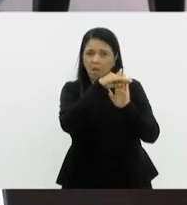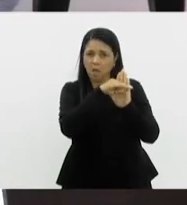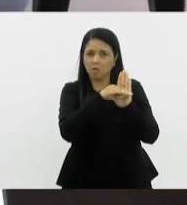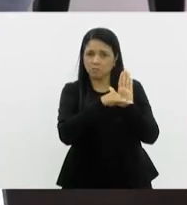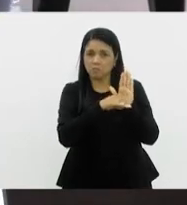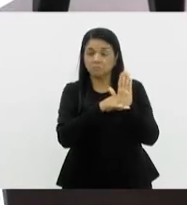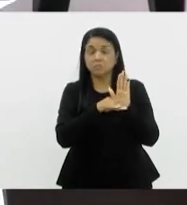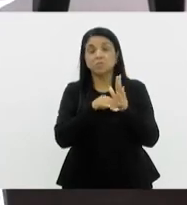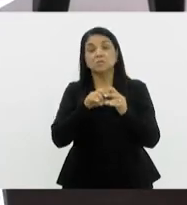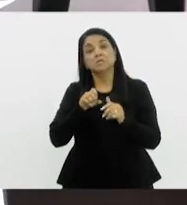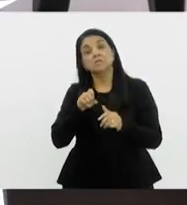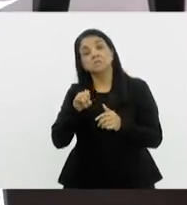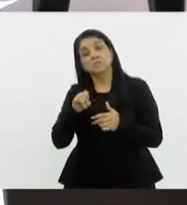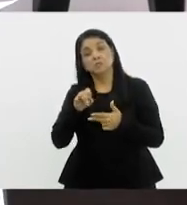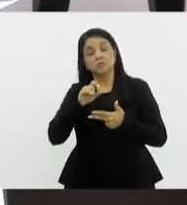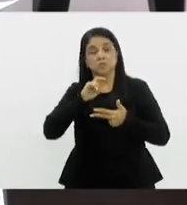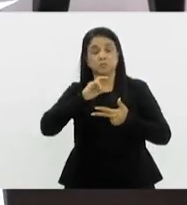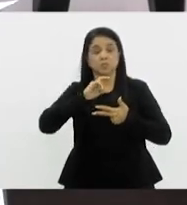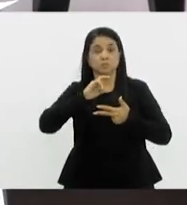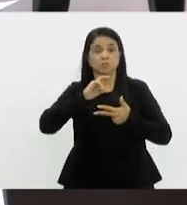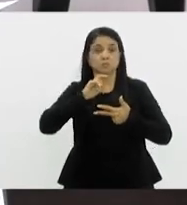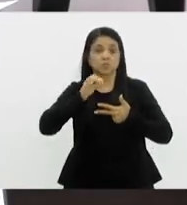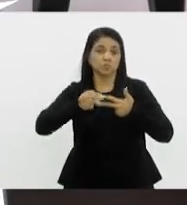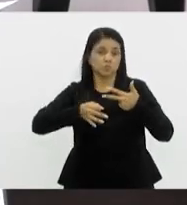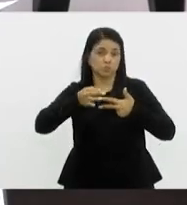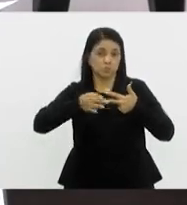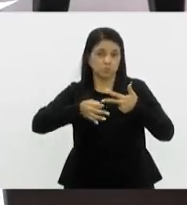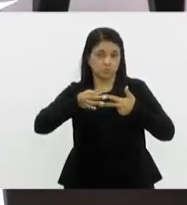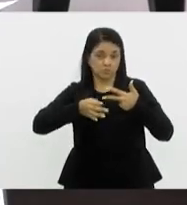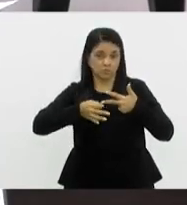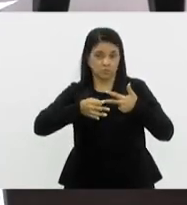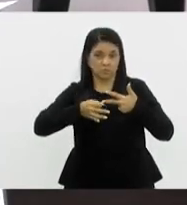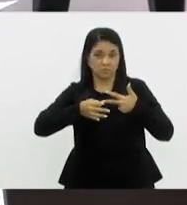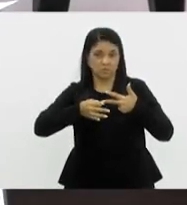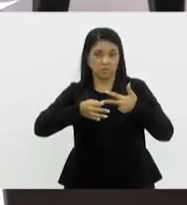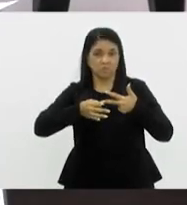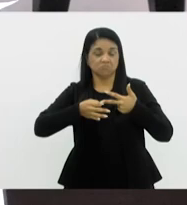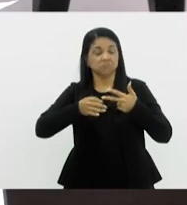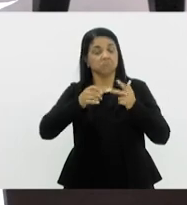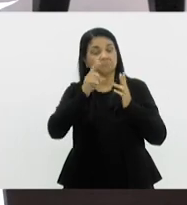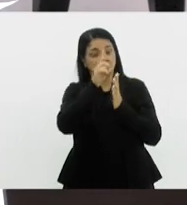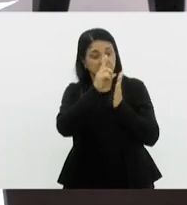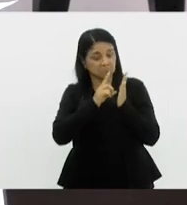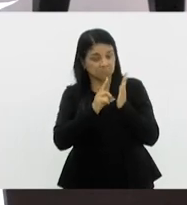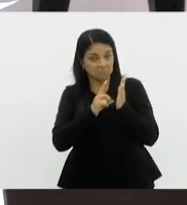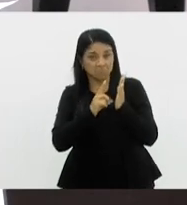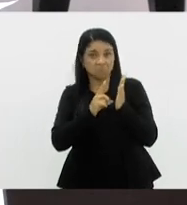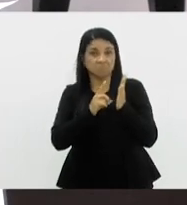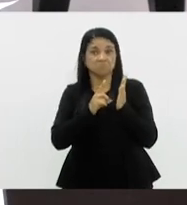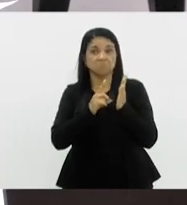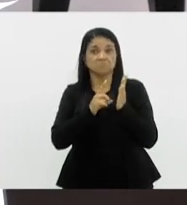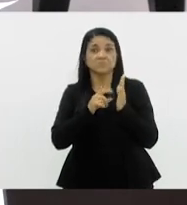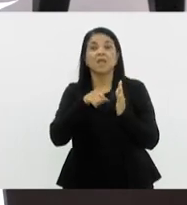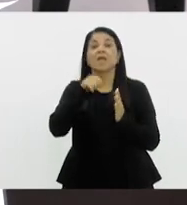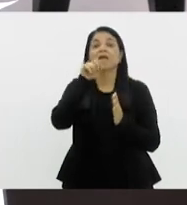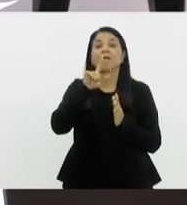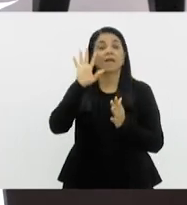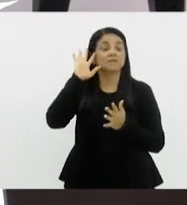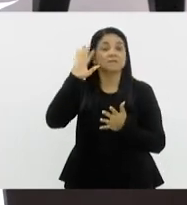se o judiciário, se essa lei vier a ser sancionada com essas diretrizes, no fundo, quem vai decidir